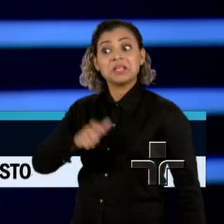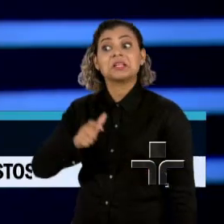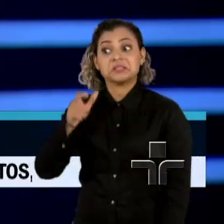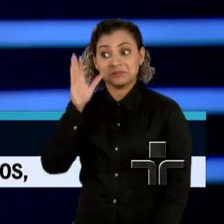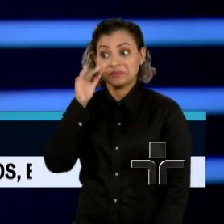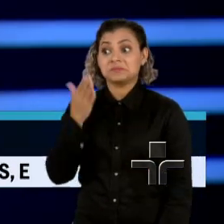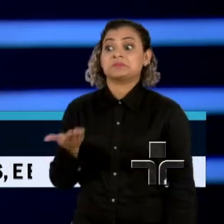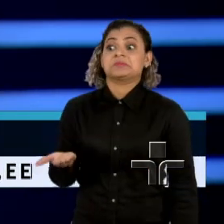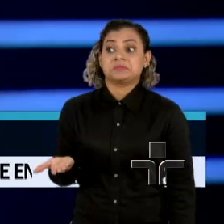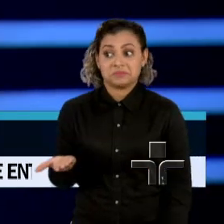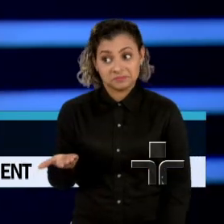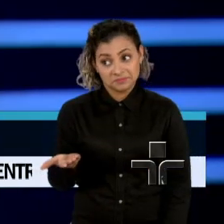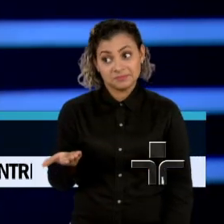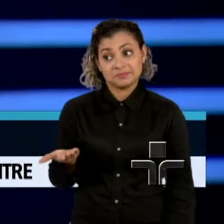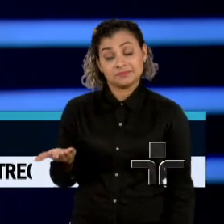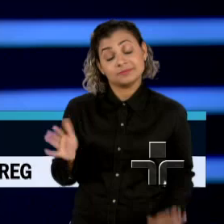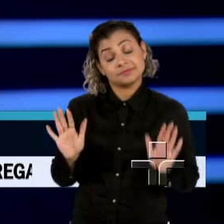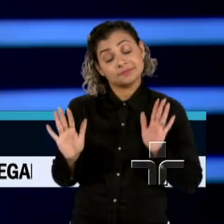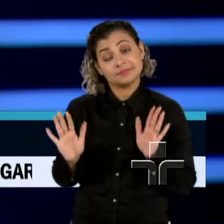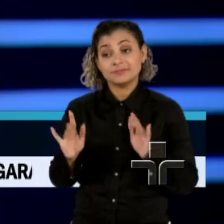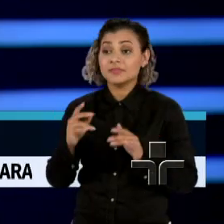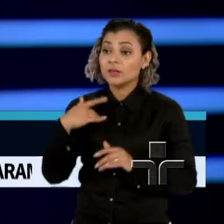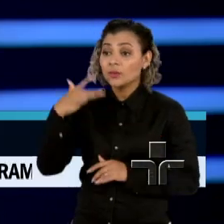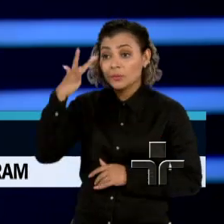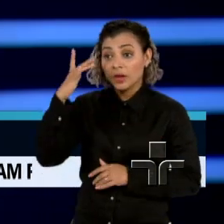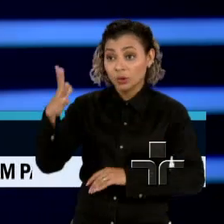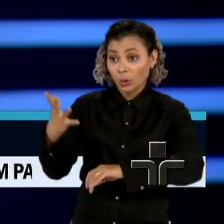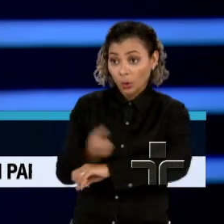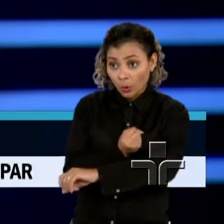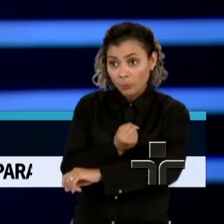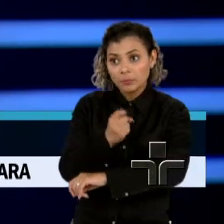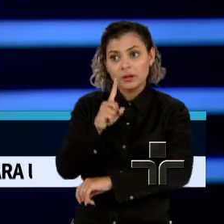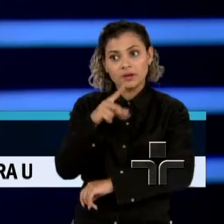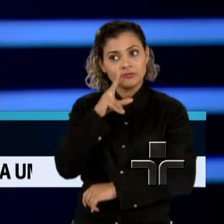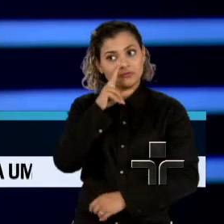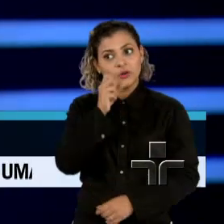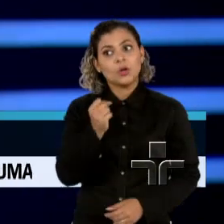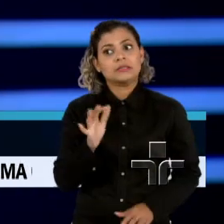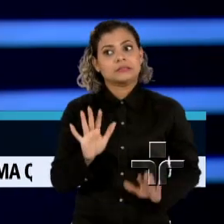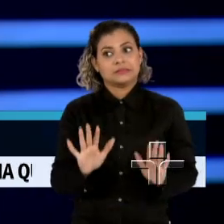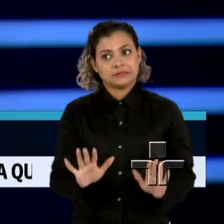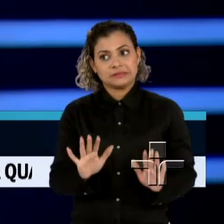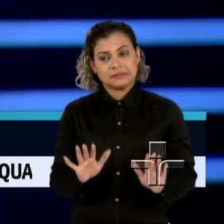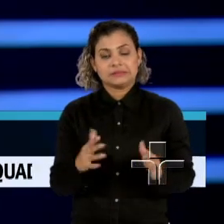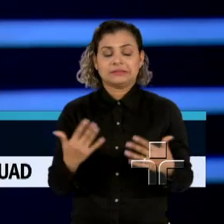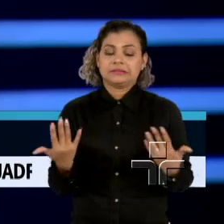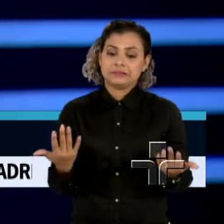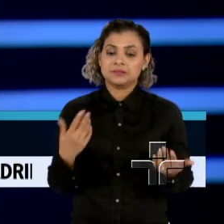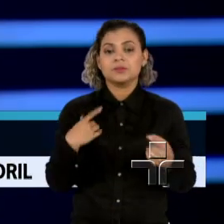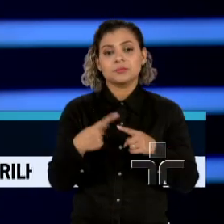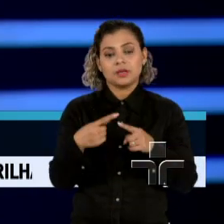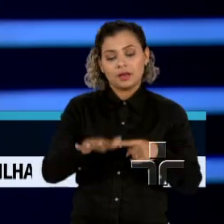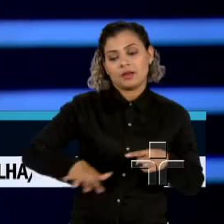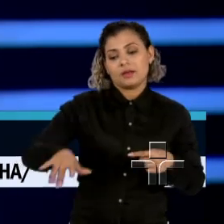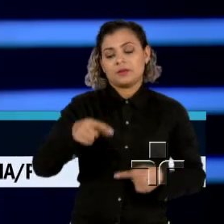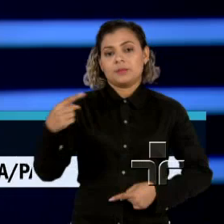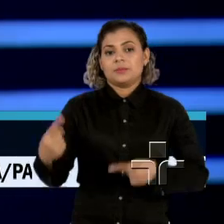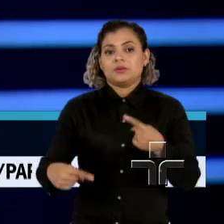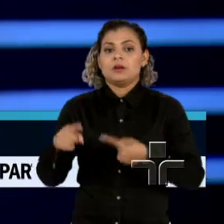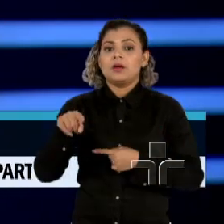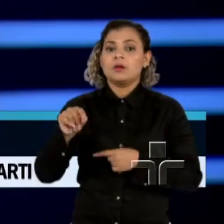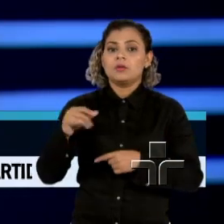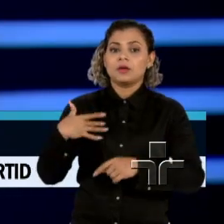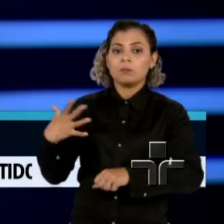mínimo curioso. Eu acho que o termo golpe é muito forte, né? A gente sabe que a conotação dentro do sistema político, o golpe é quando